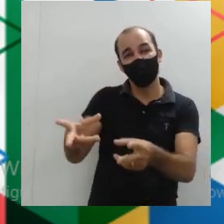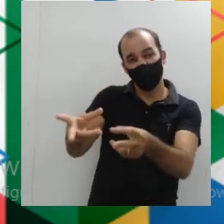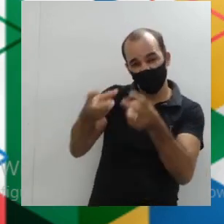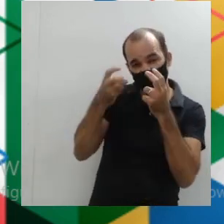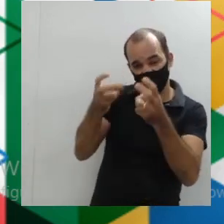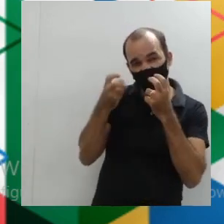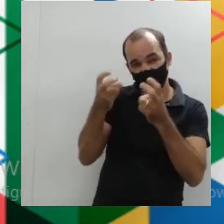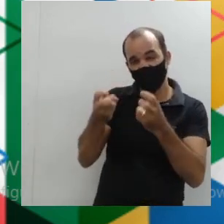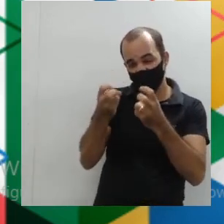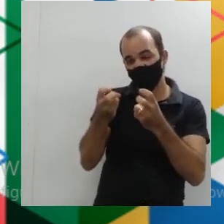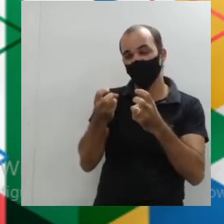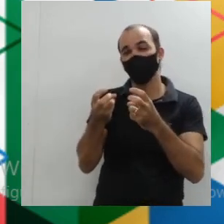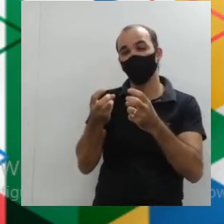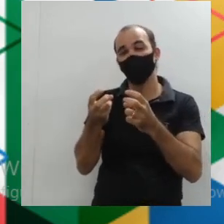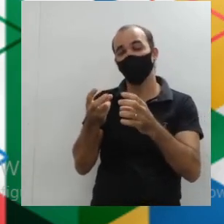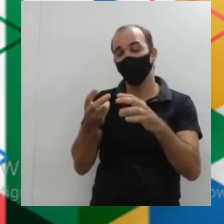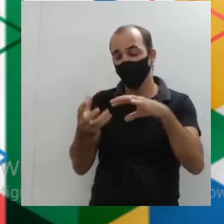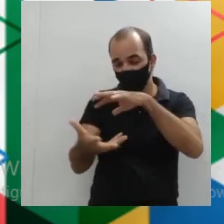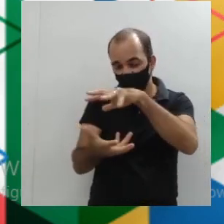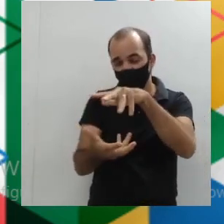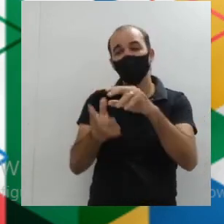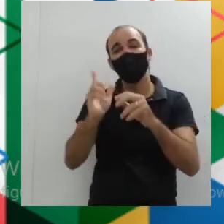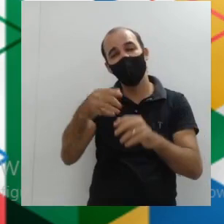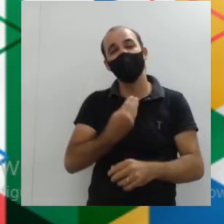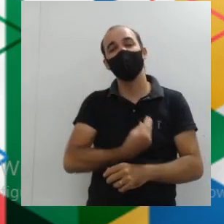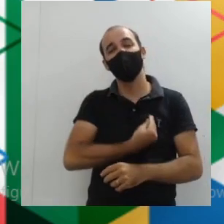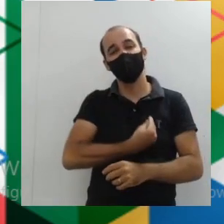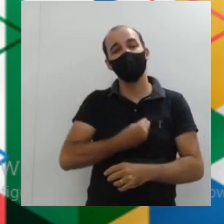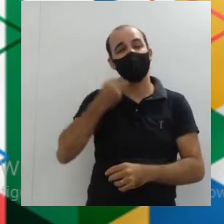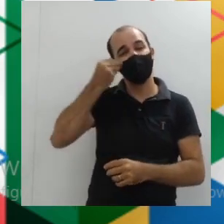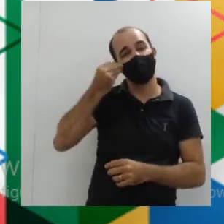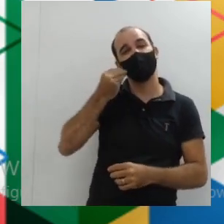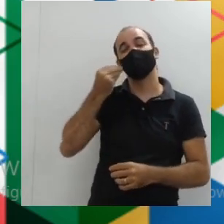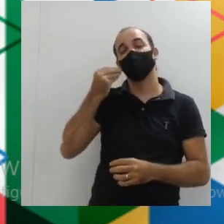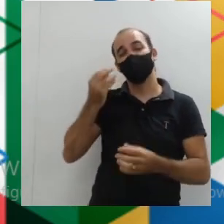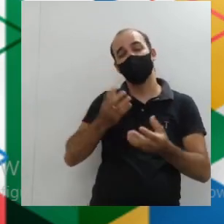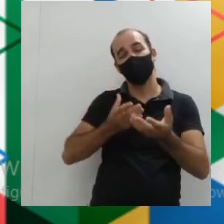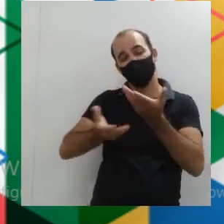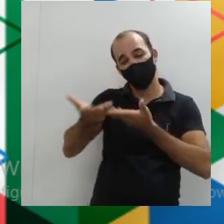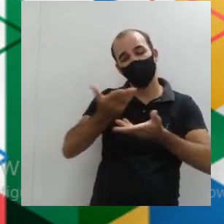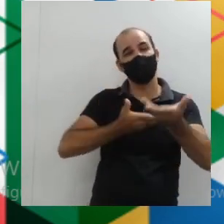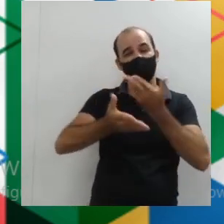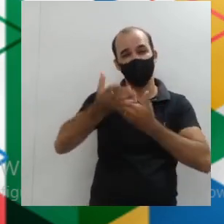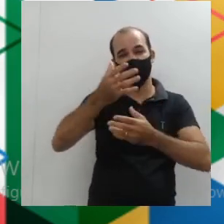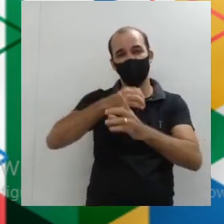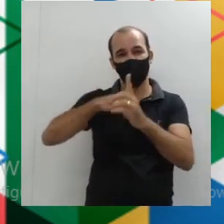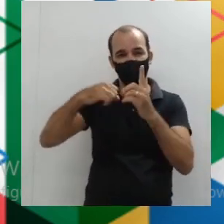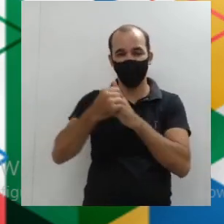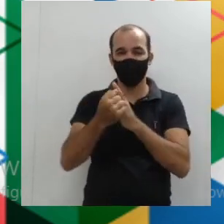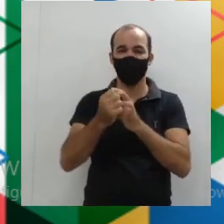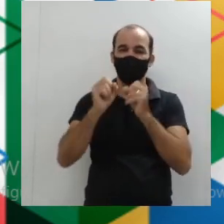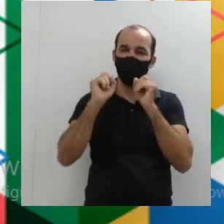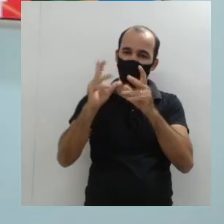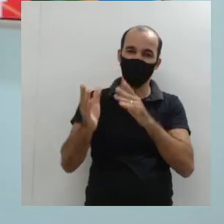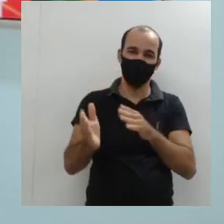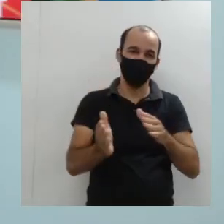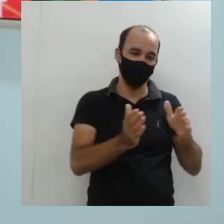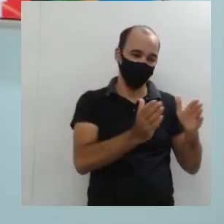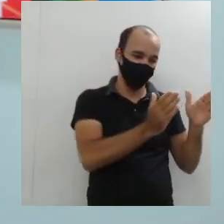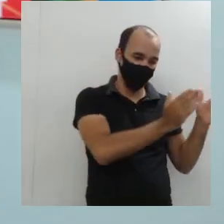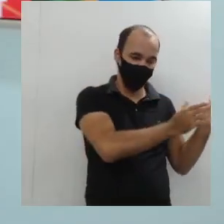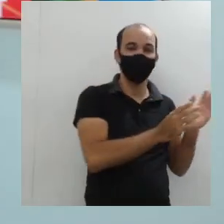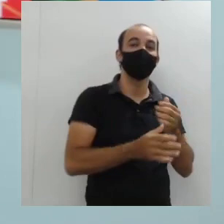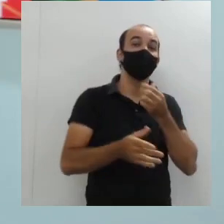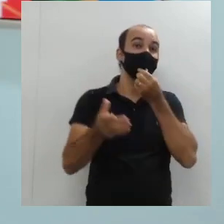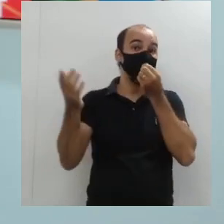como eu desenvolvo a minha linguagem com aqueles que estão ao meu redor, ok? Vamos ao nosso